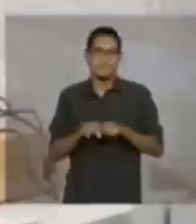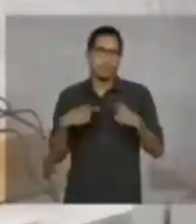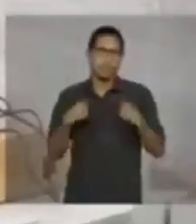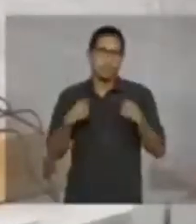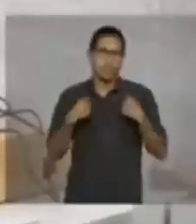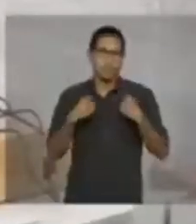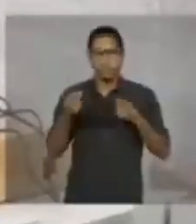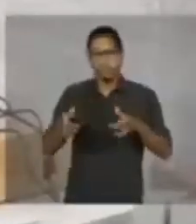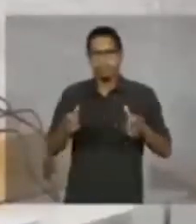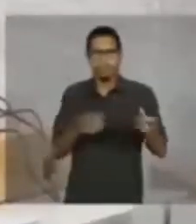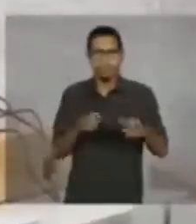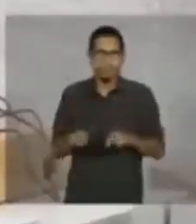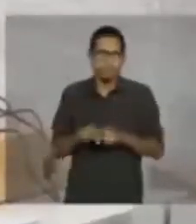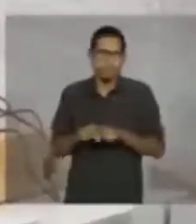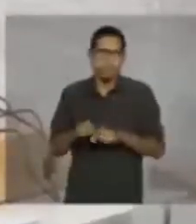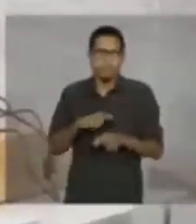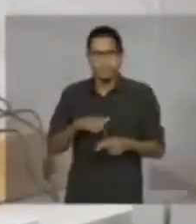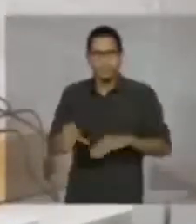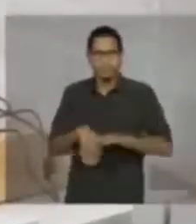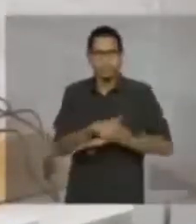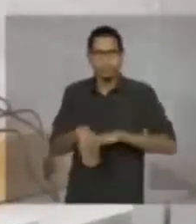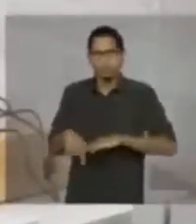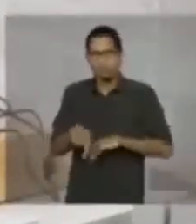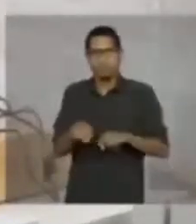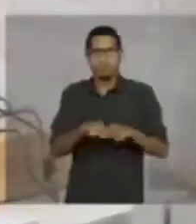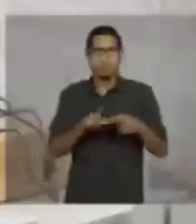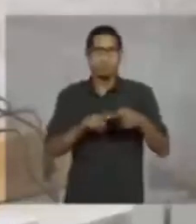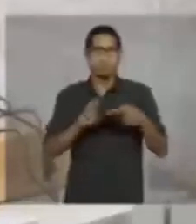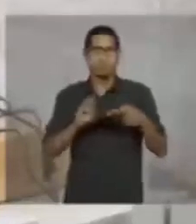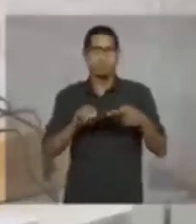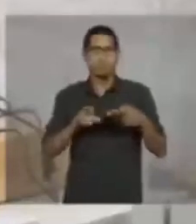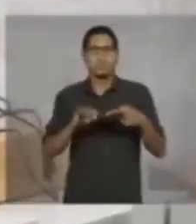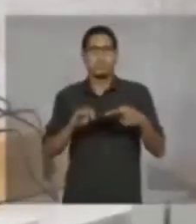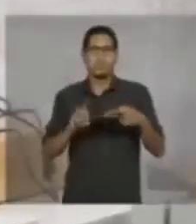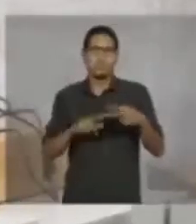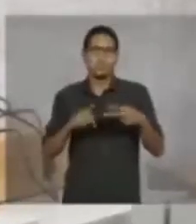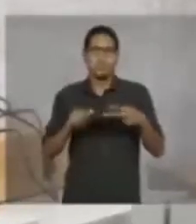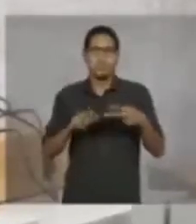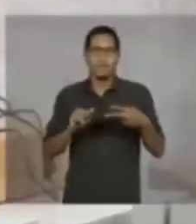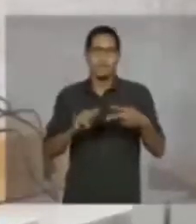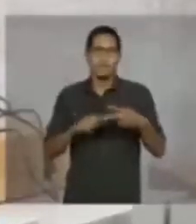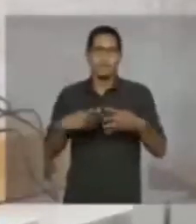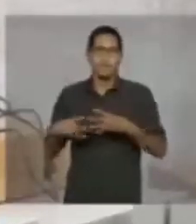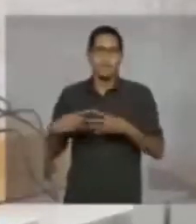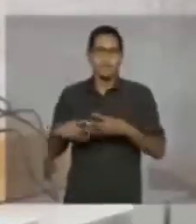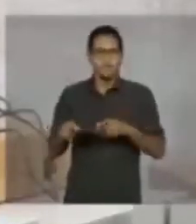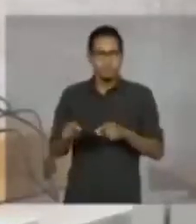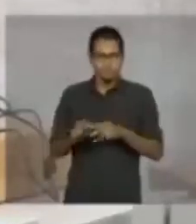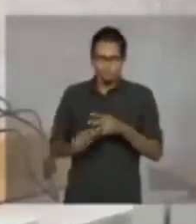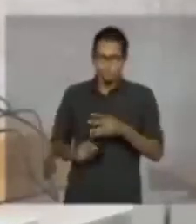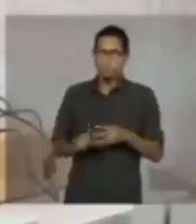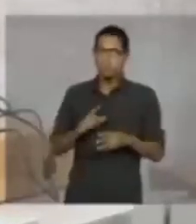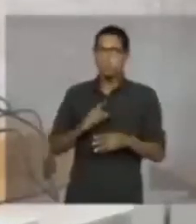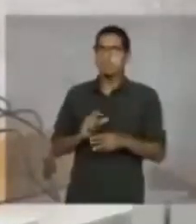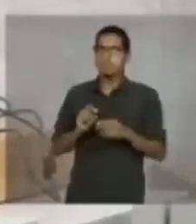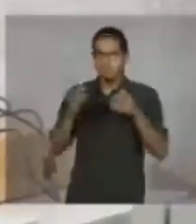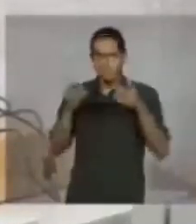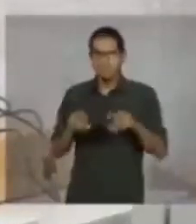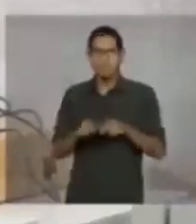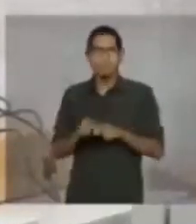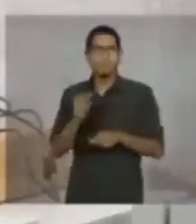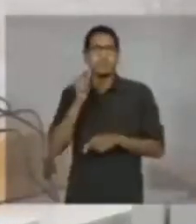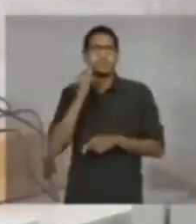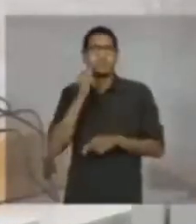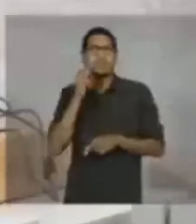pelas calçadas, do Bom Retiro, do Pari, do Brás. Um resíduo muito específico, como é a bituca de